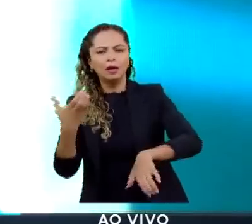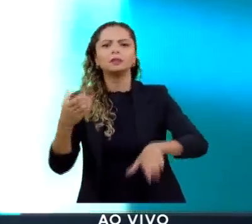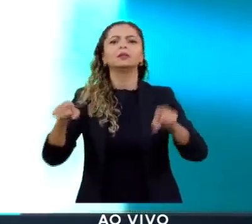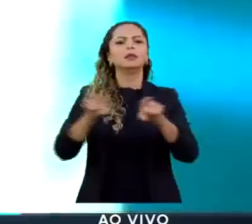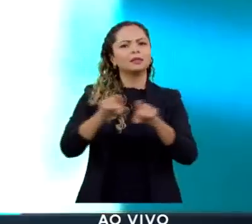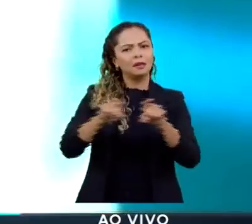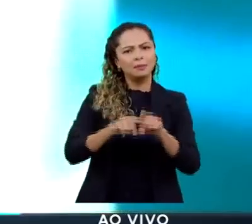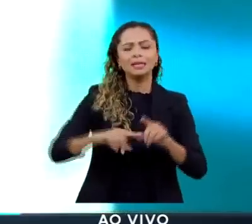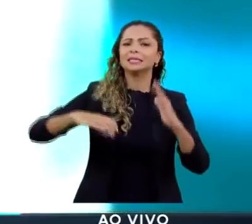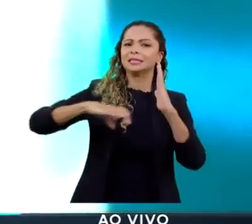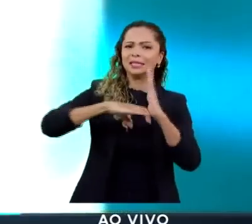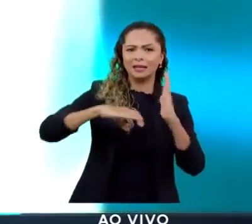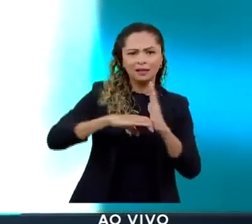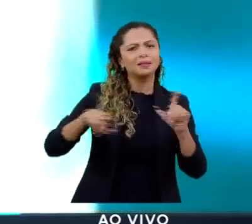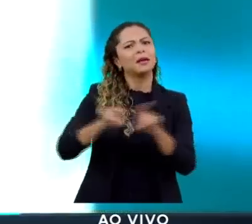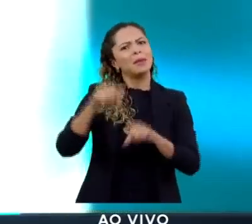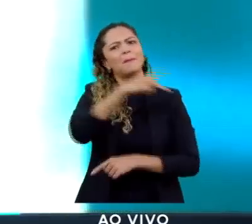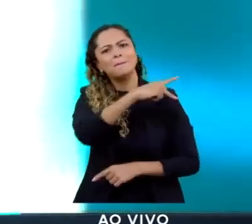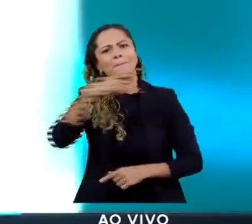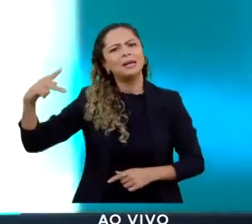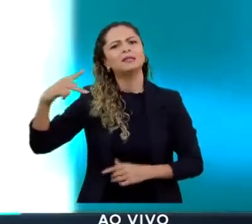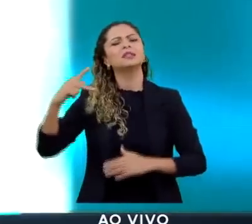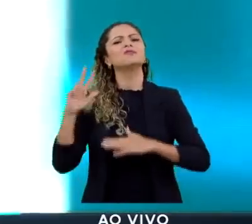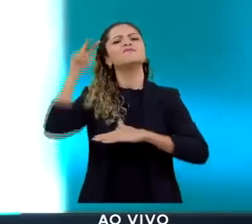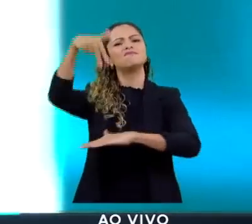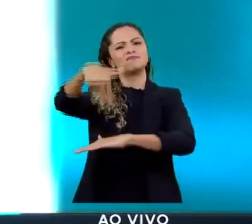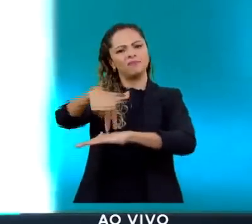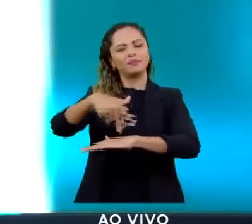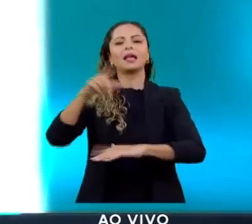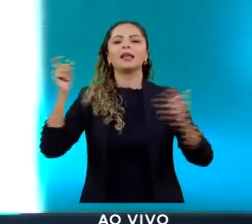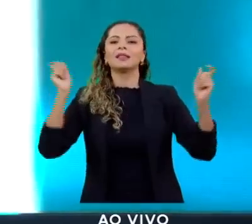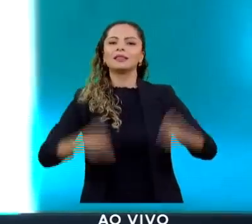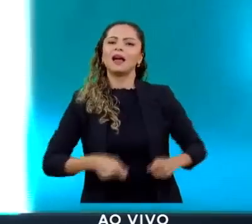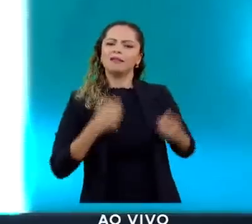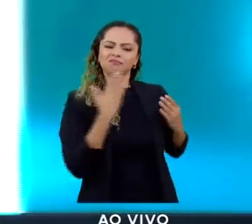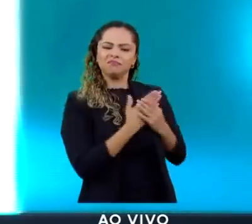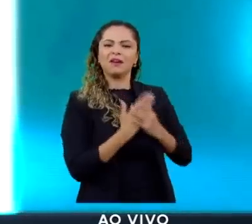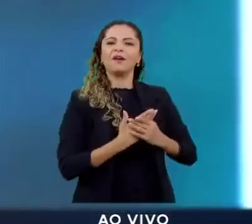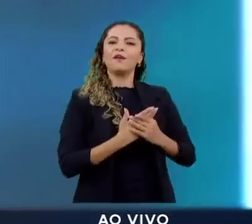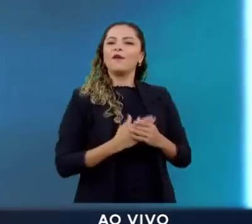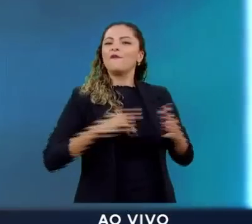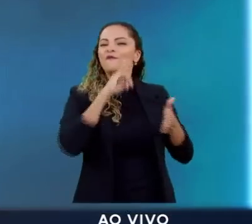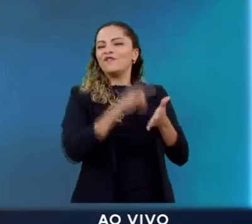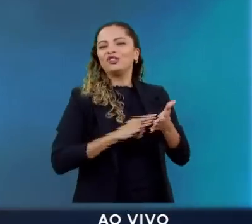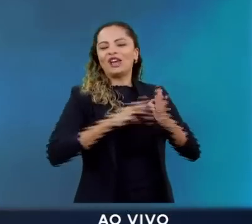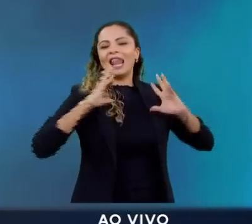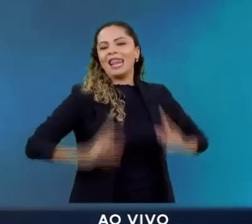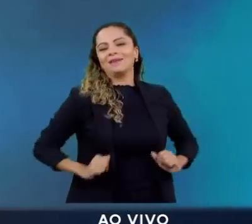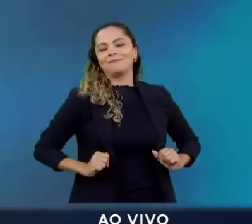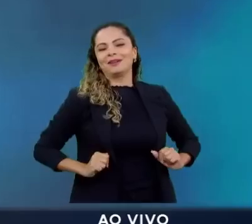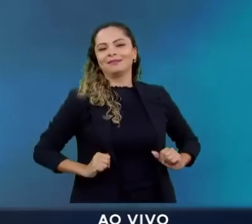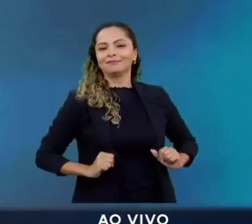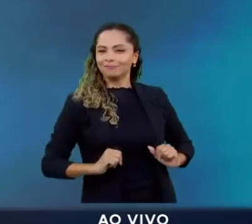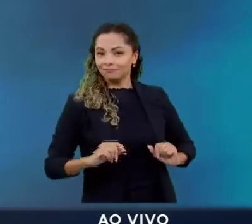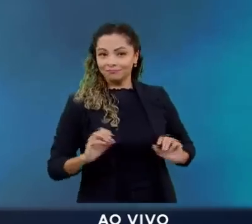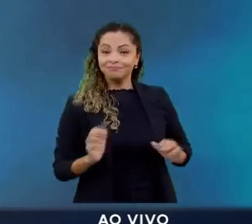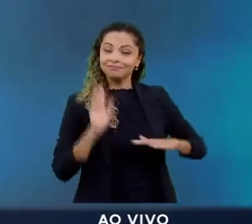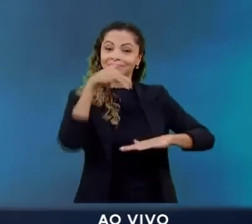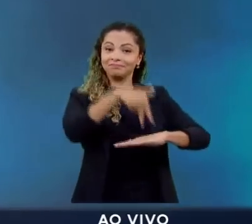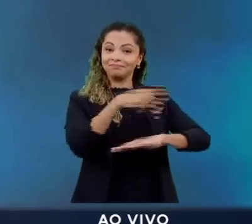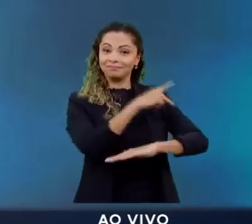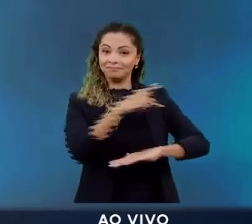é o único jeito de termos ficha limpa na política brasileira a réplica do padre Calmon